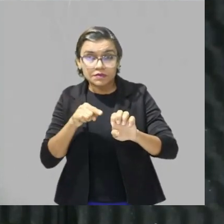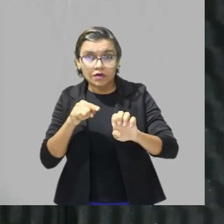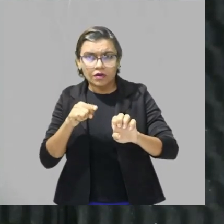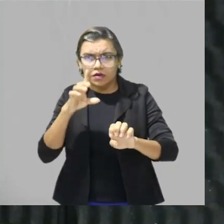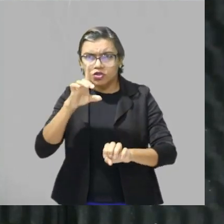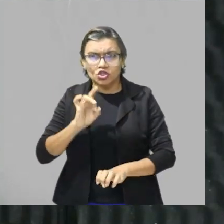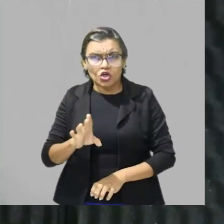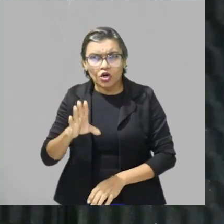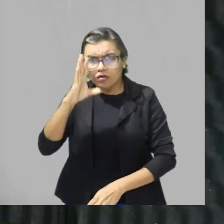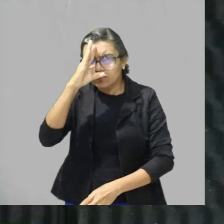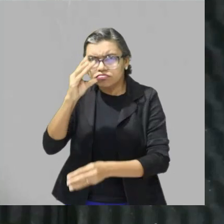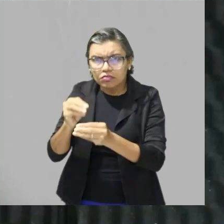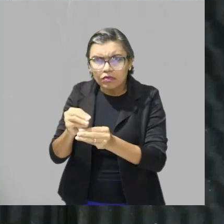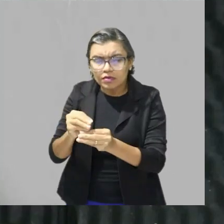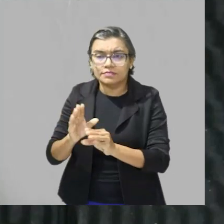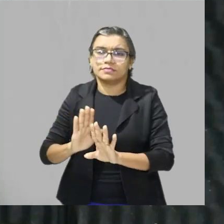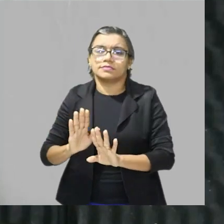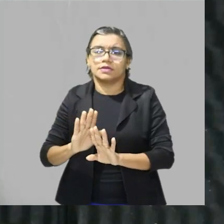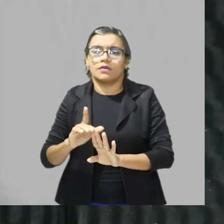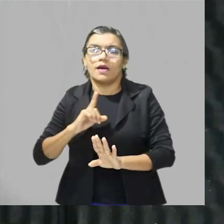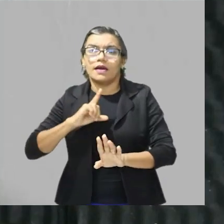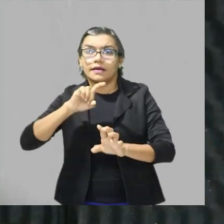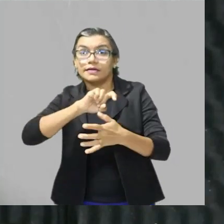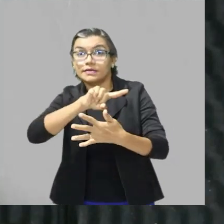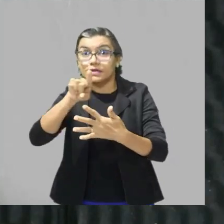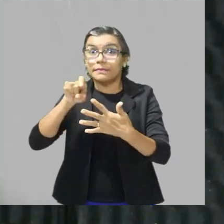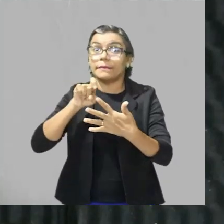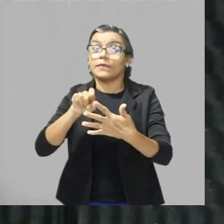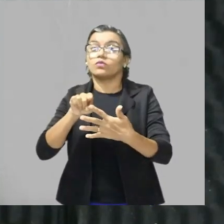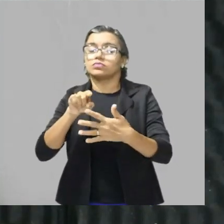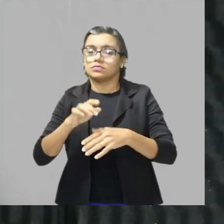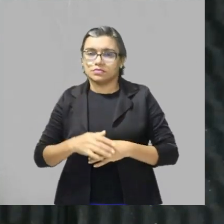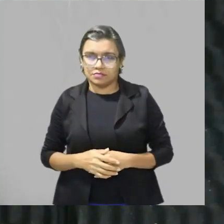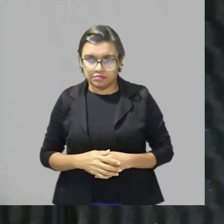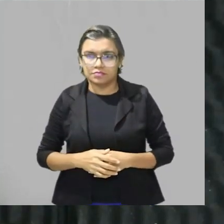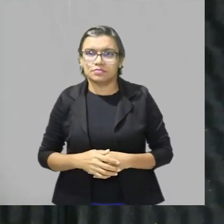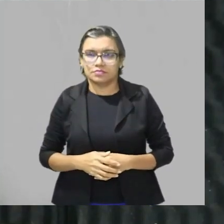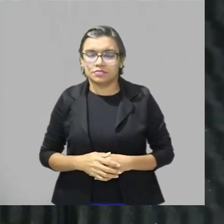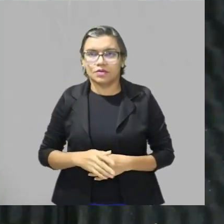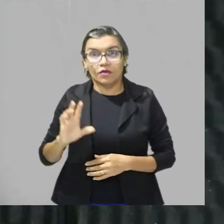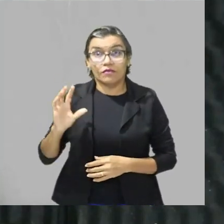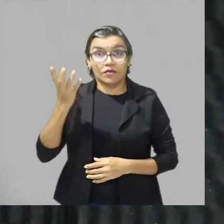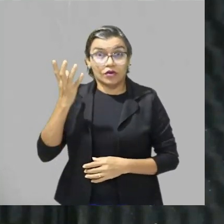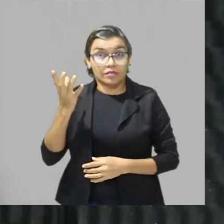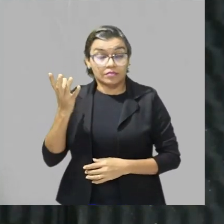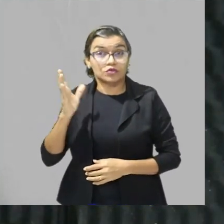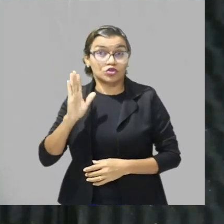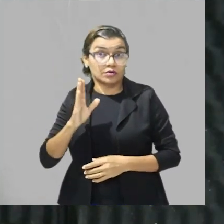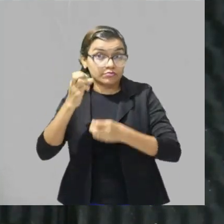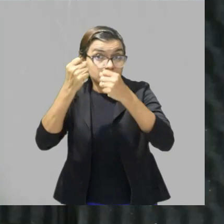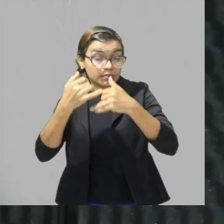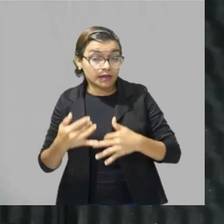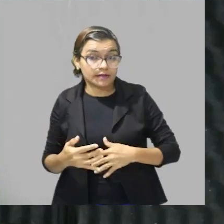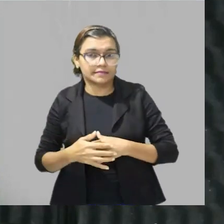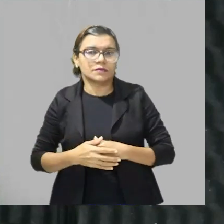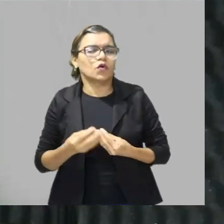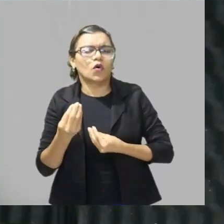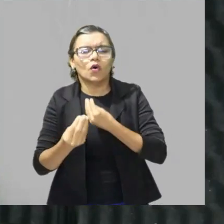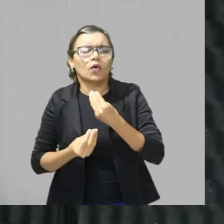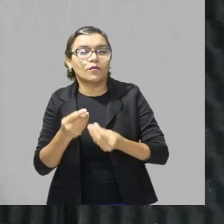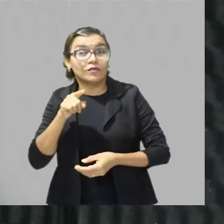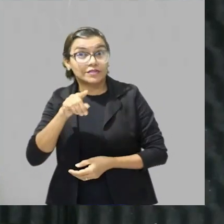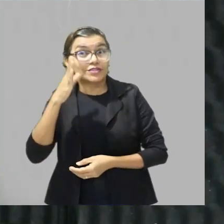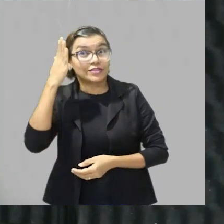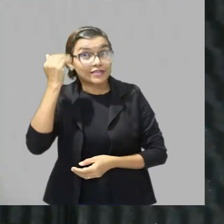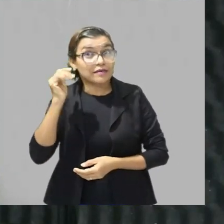conclusão ele tá elaborando hipóteses para que explique o fenômeno acontecido então o que que nós vamos fazer Claro